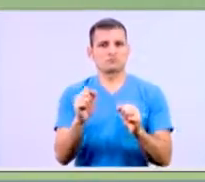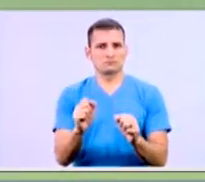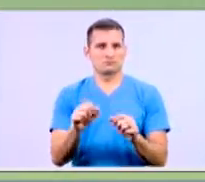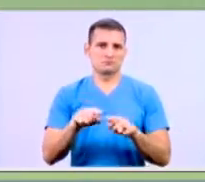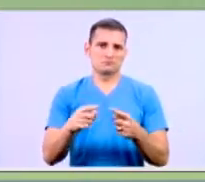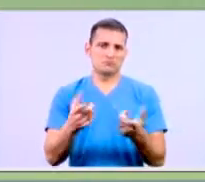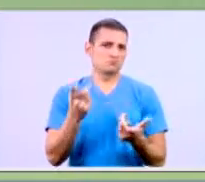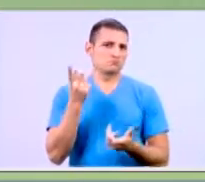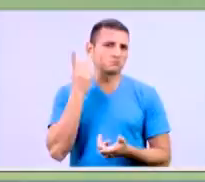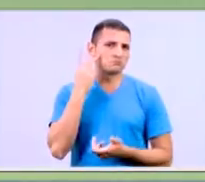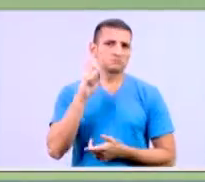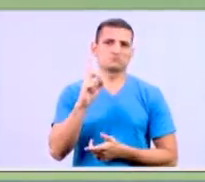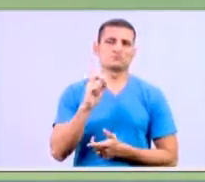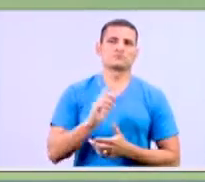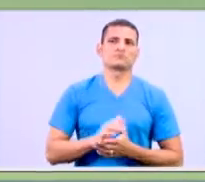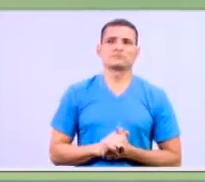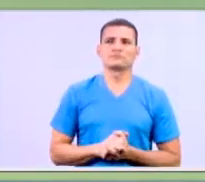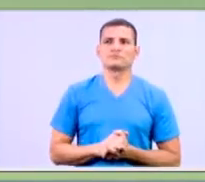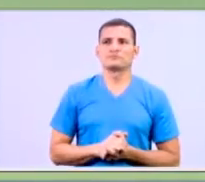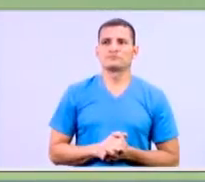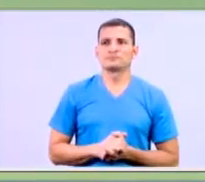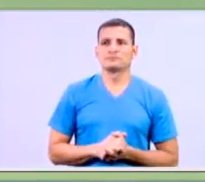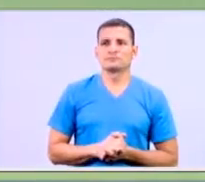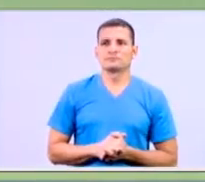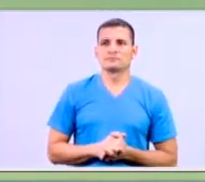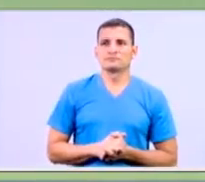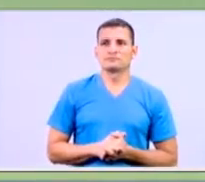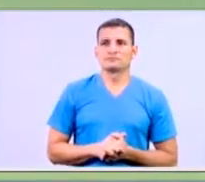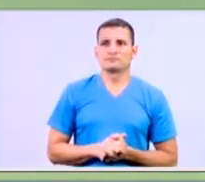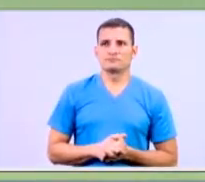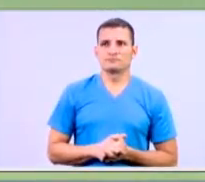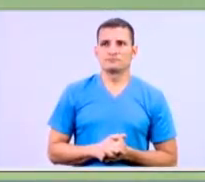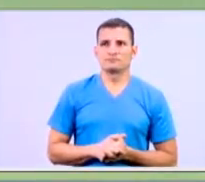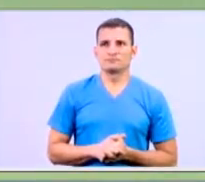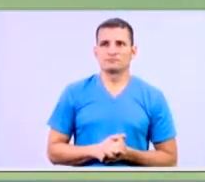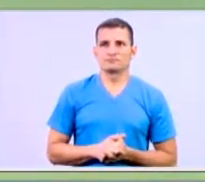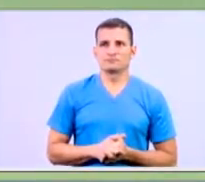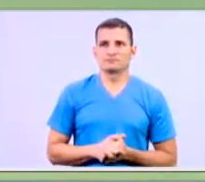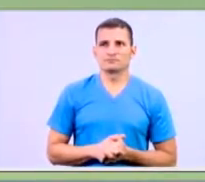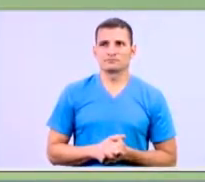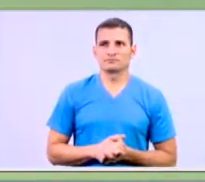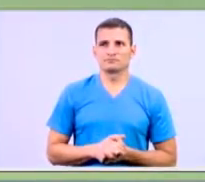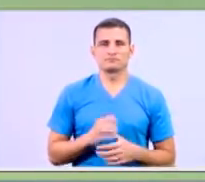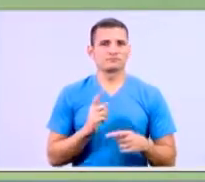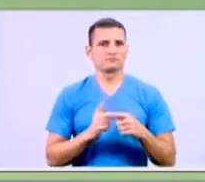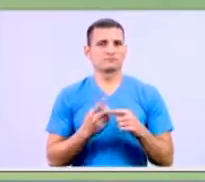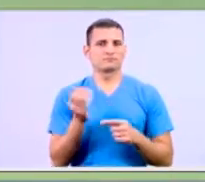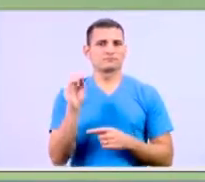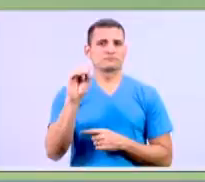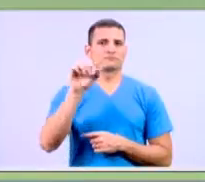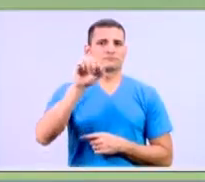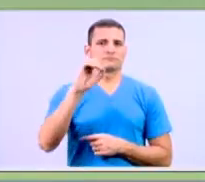incomum, correto? Bom, aí por que eu coloquei aqui como chave de resposta o